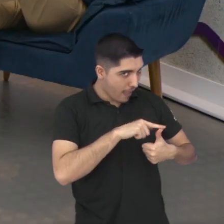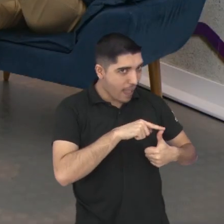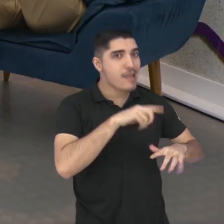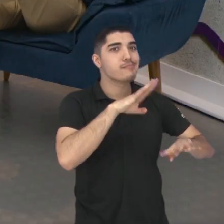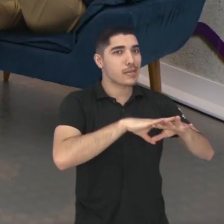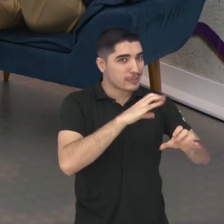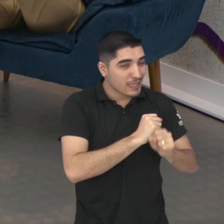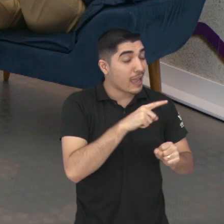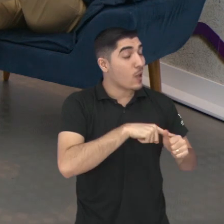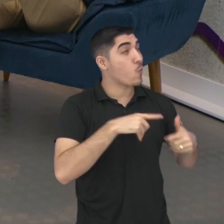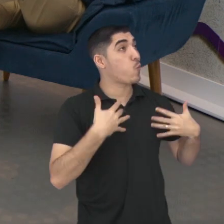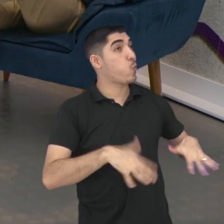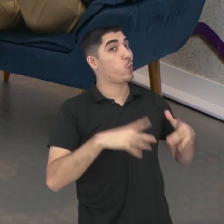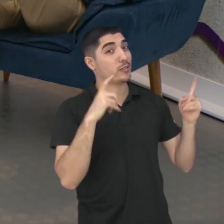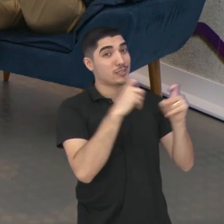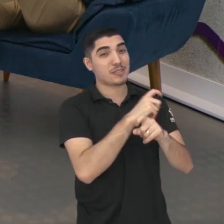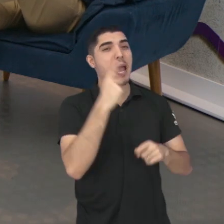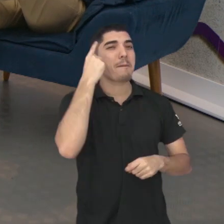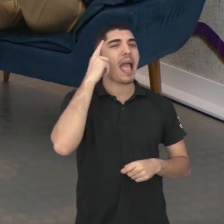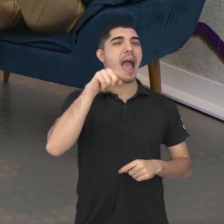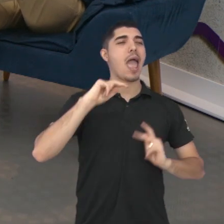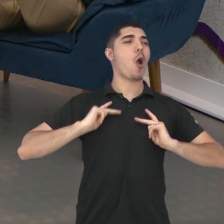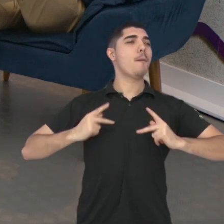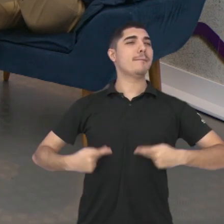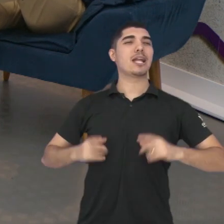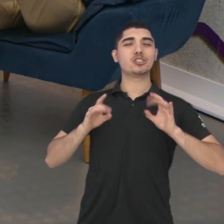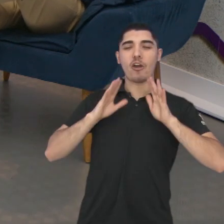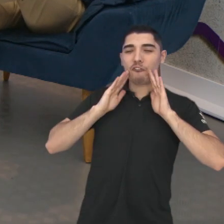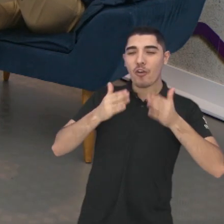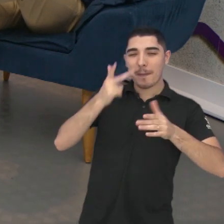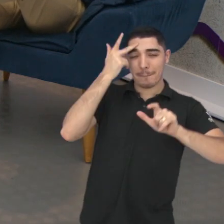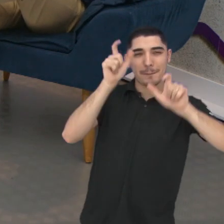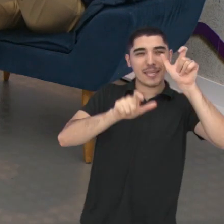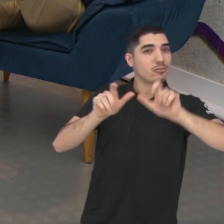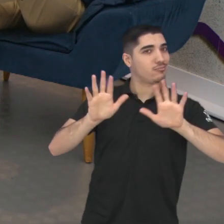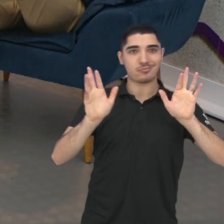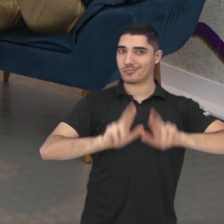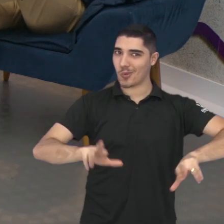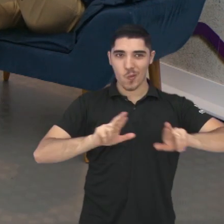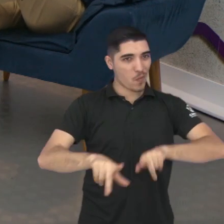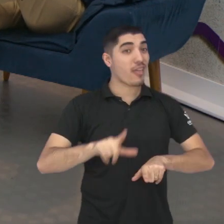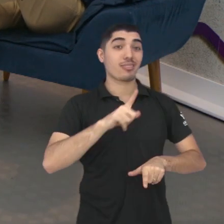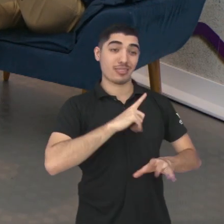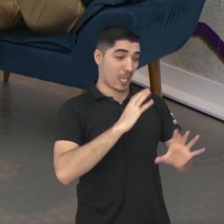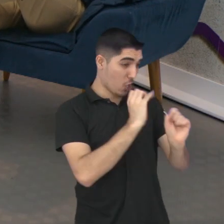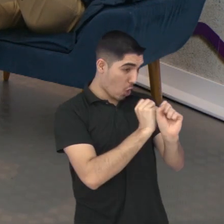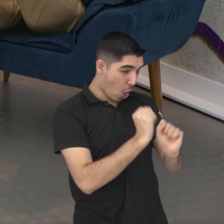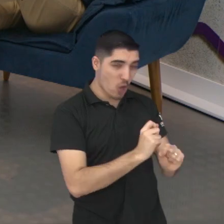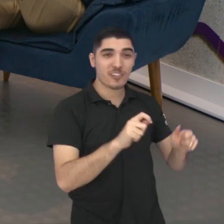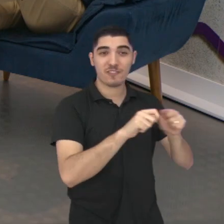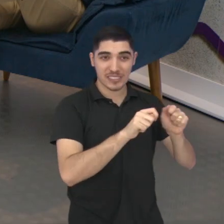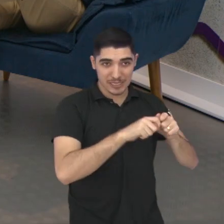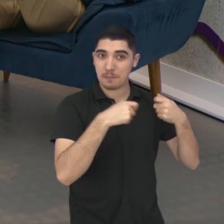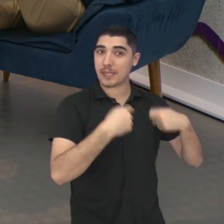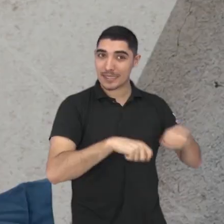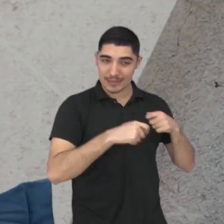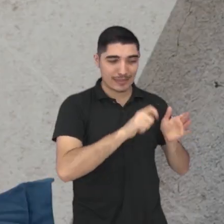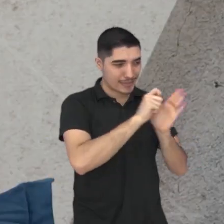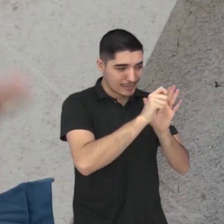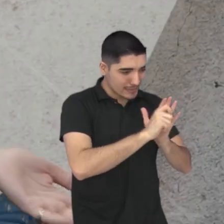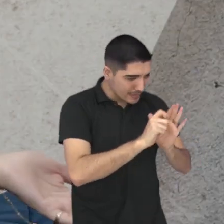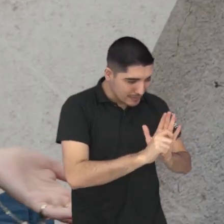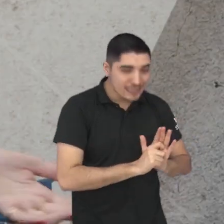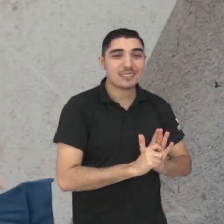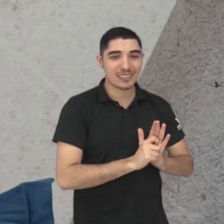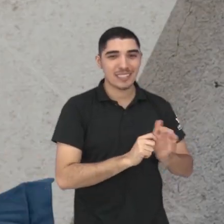nosso pesadelo, né, porque a gente vai para o turismo porque a gente é de humanas, então a gente vai para o turismo justamente para fugir de contas e a gente chega lá, tem contabilidade, a gente tem que fazer